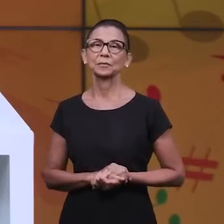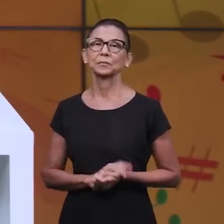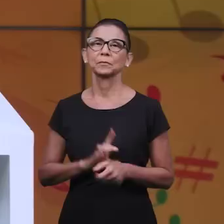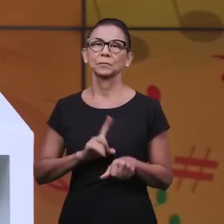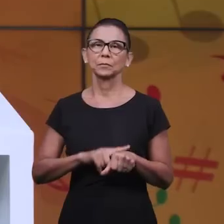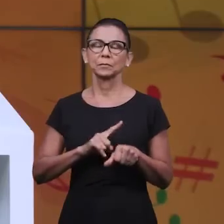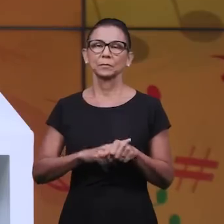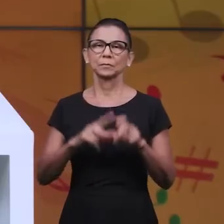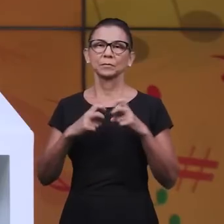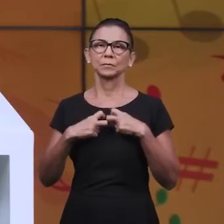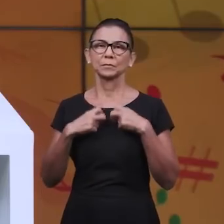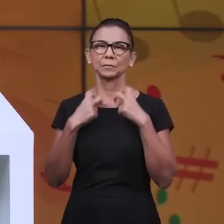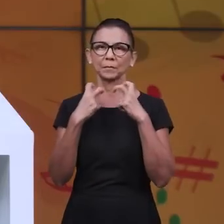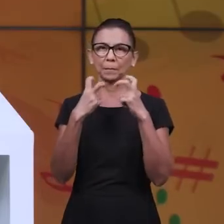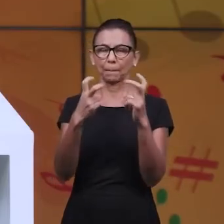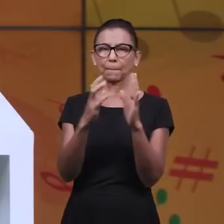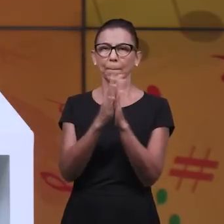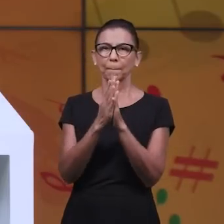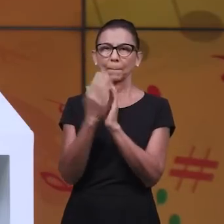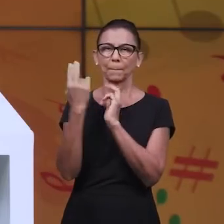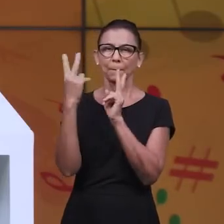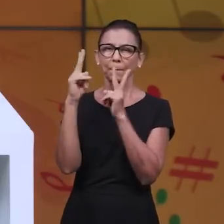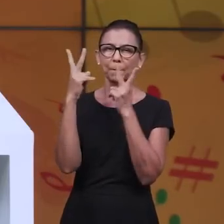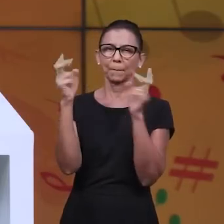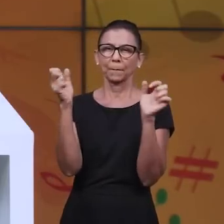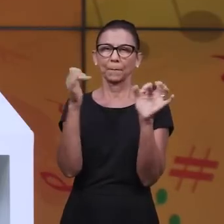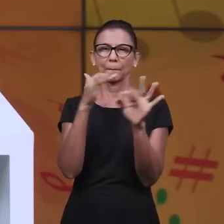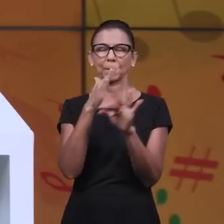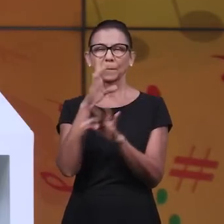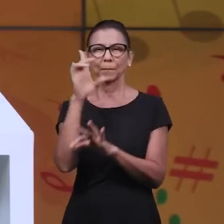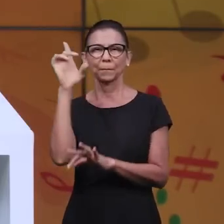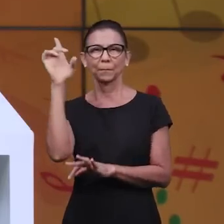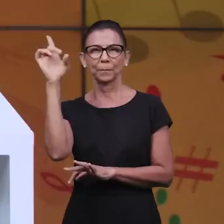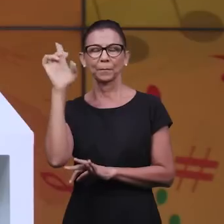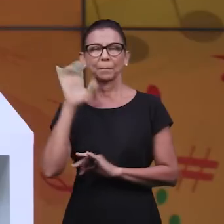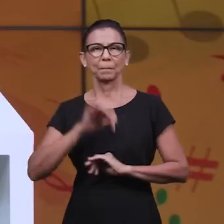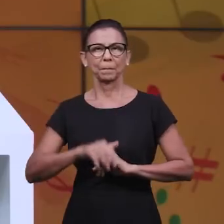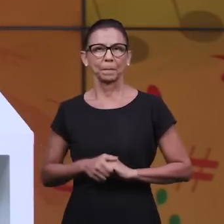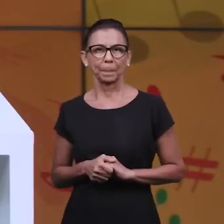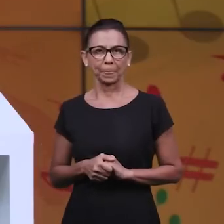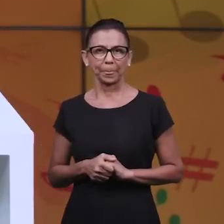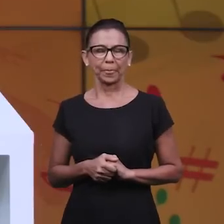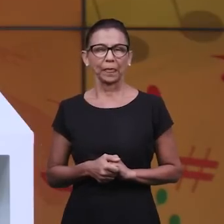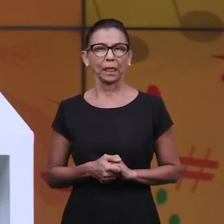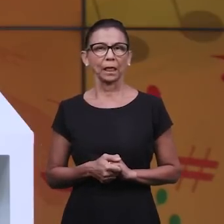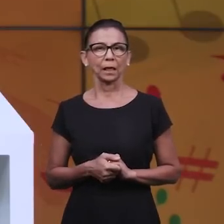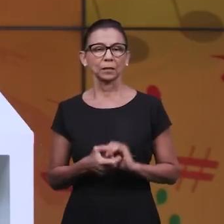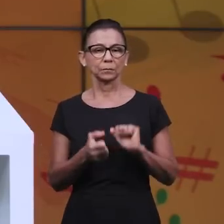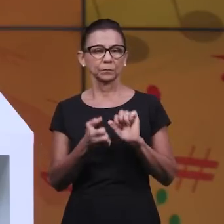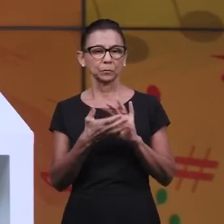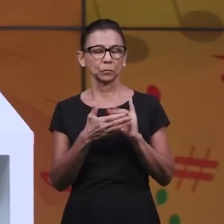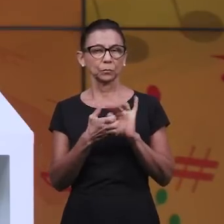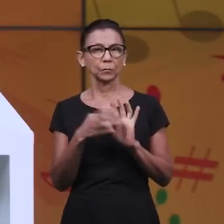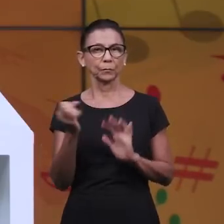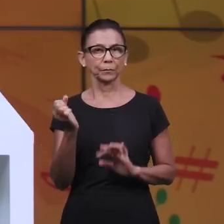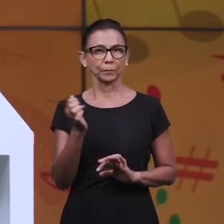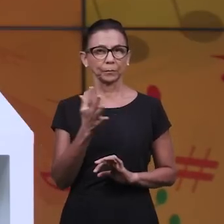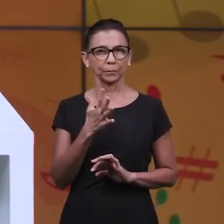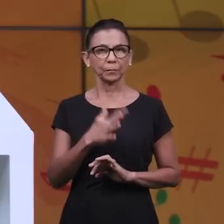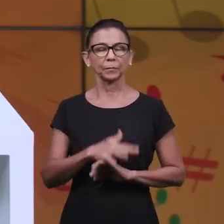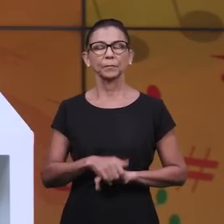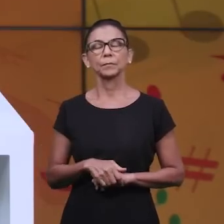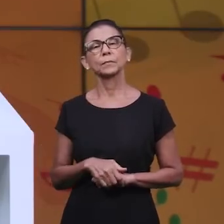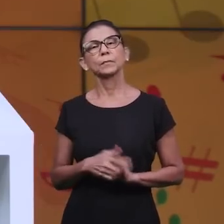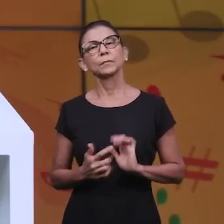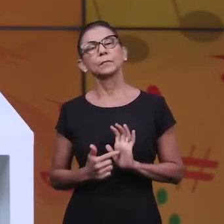clamamos, oramos, temos a vitória. Glória a Deus. O louvor novo que vamos aprender fala sobre